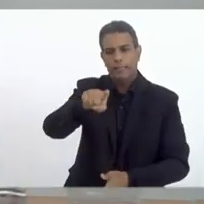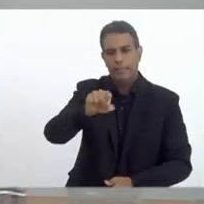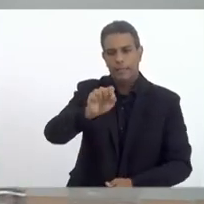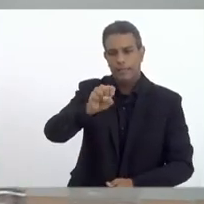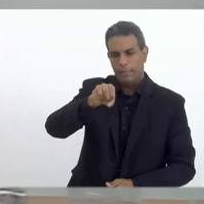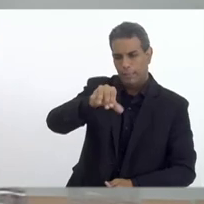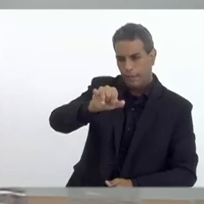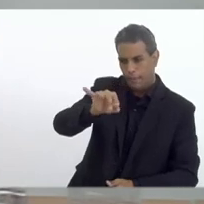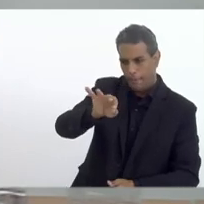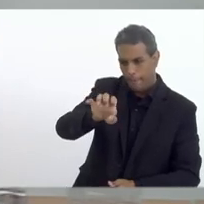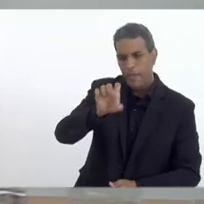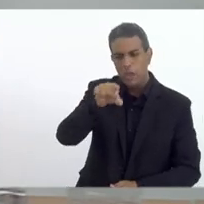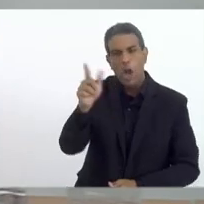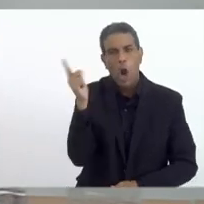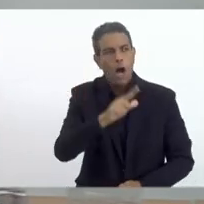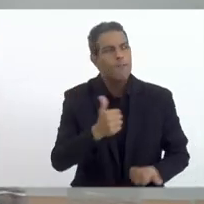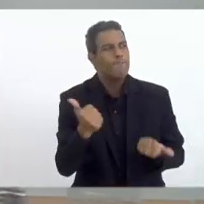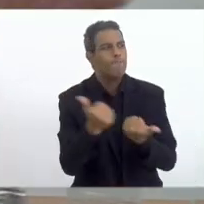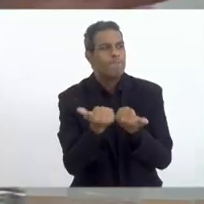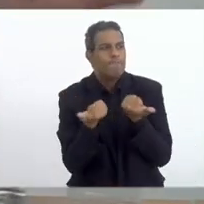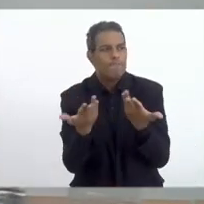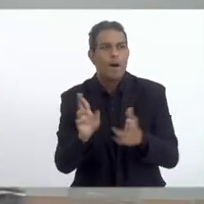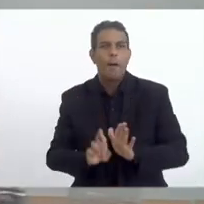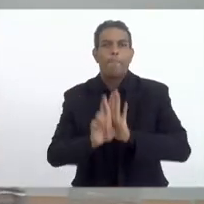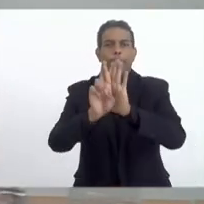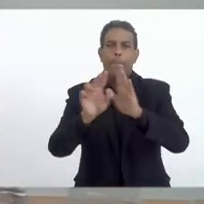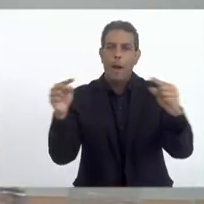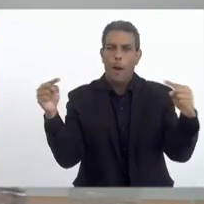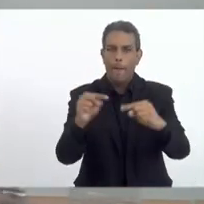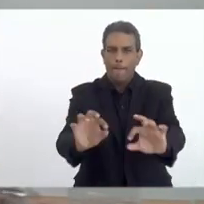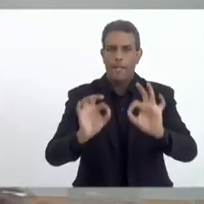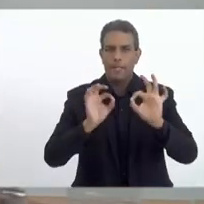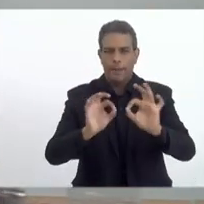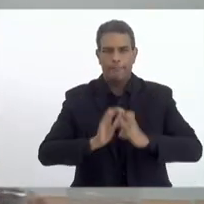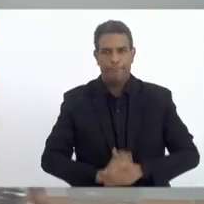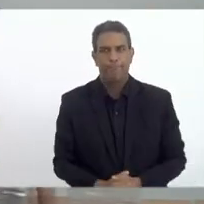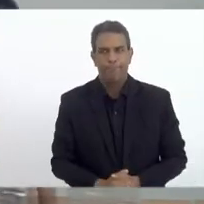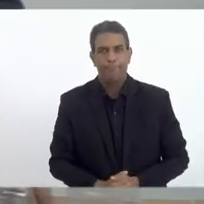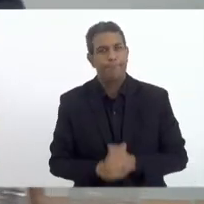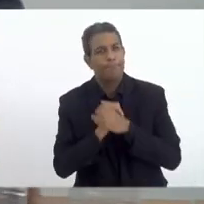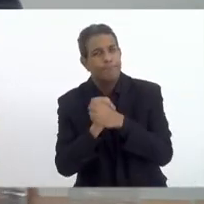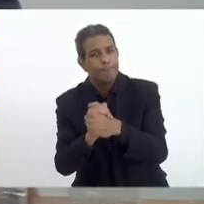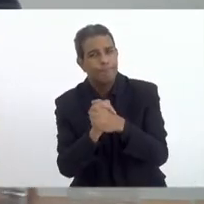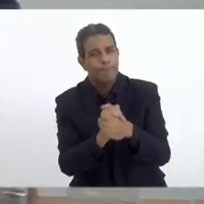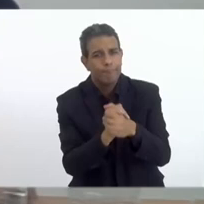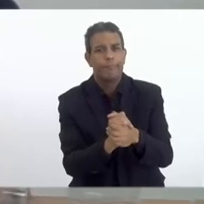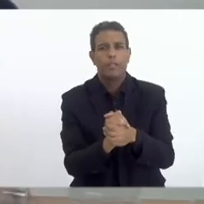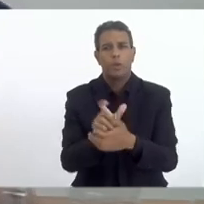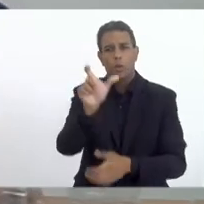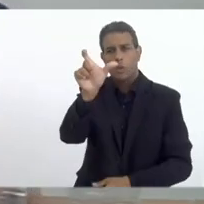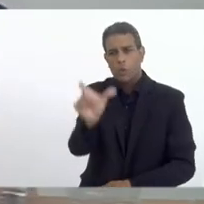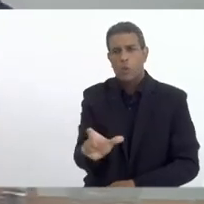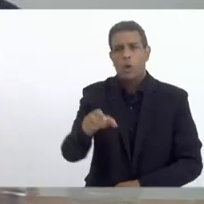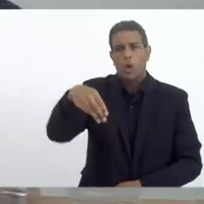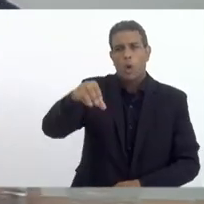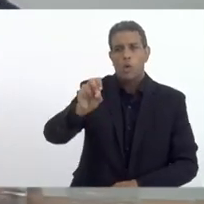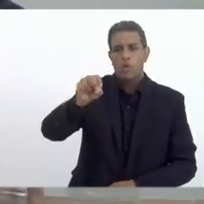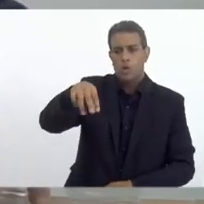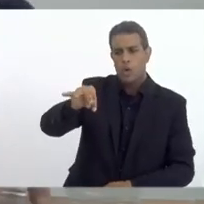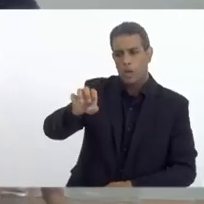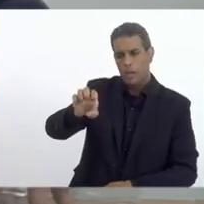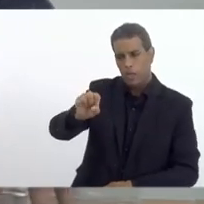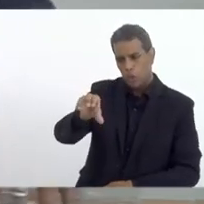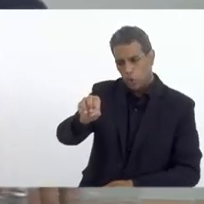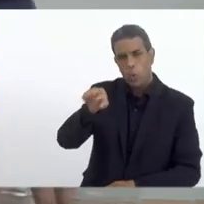ontem, disse que a CEPLAC estaria muito bem representada, está de fato. Mandar um abraço para o Montes, que é um cara muito bacana também, sempre